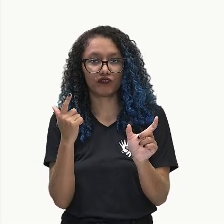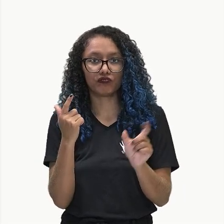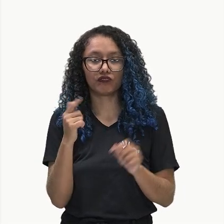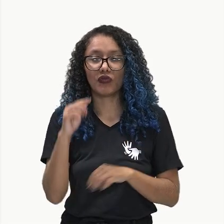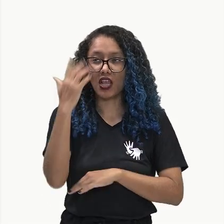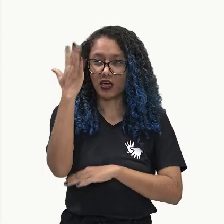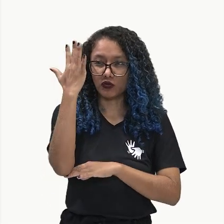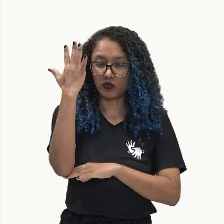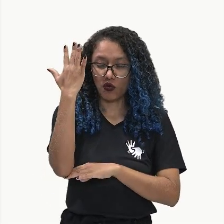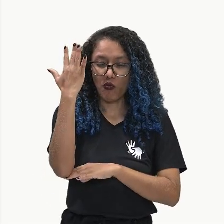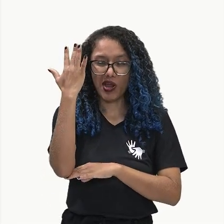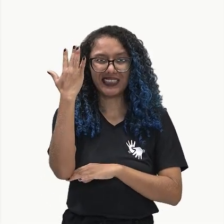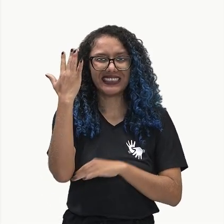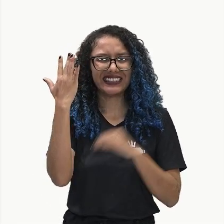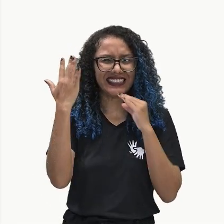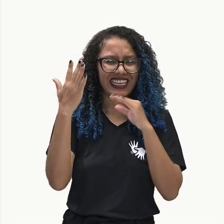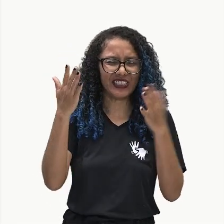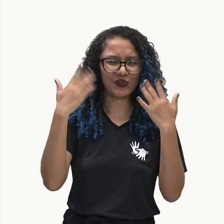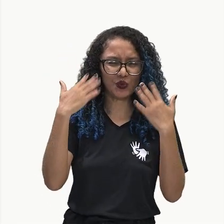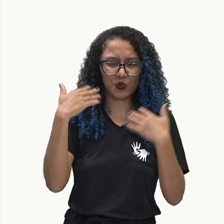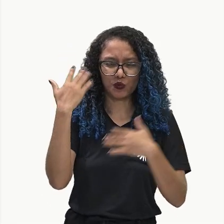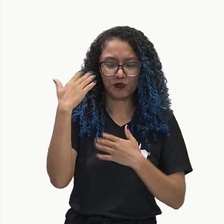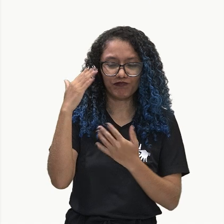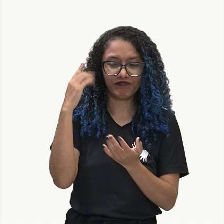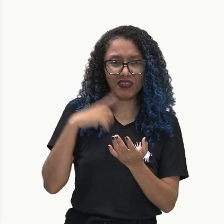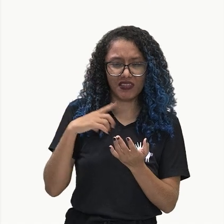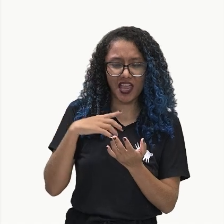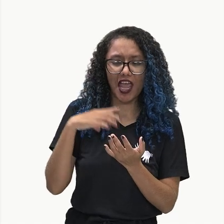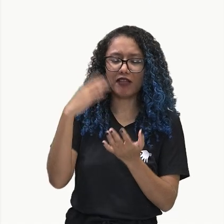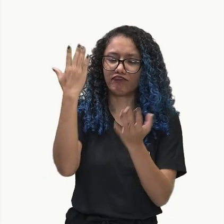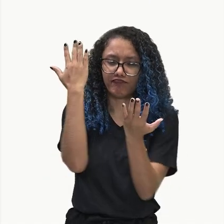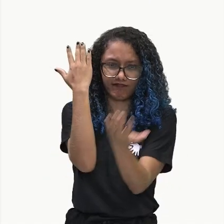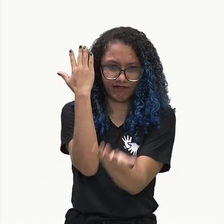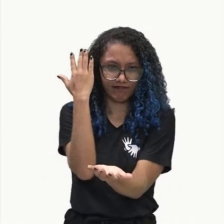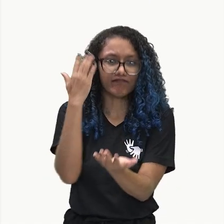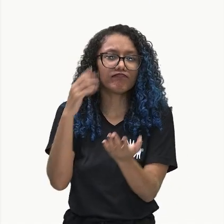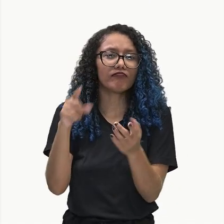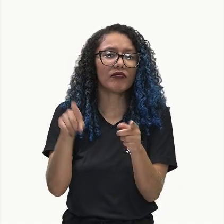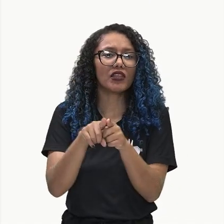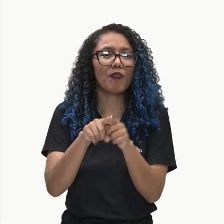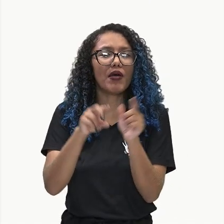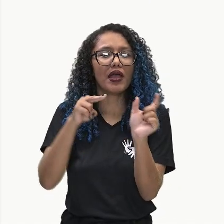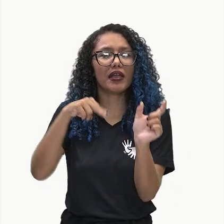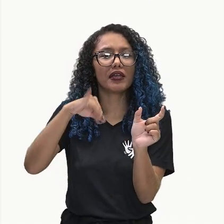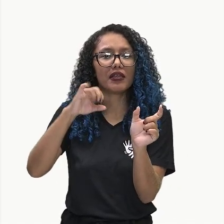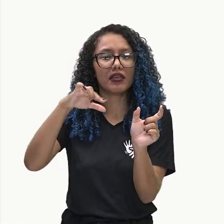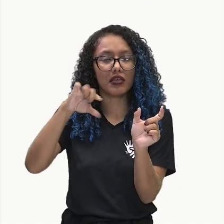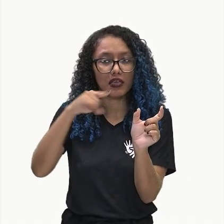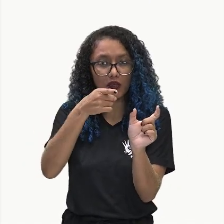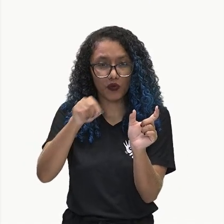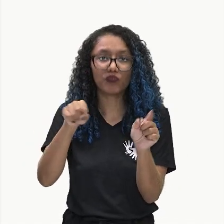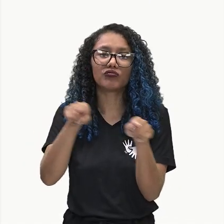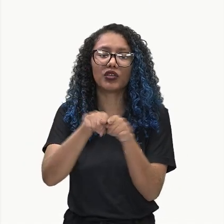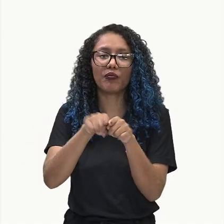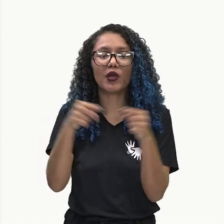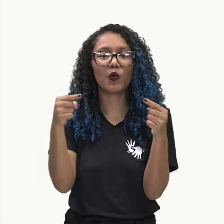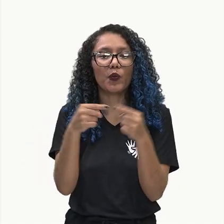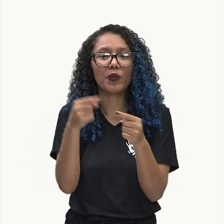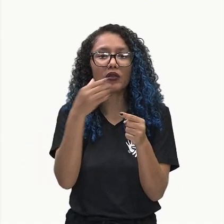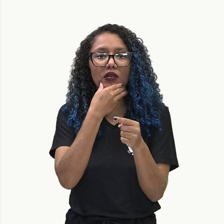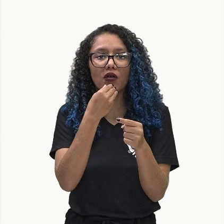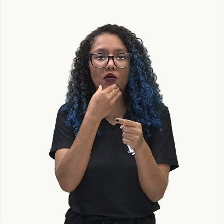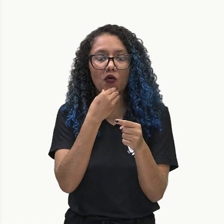naqueles dias mais quentes. El niño, substantivo masculino, juega com su